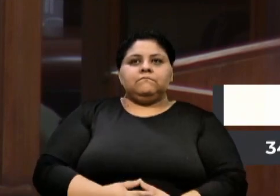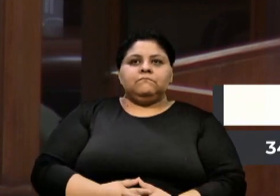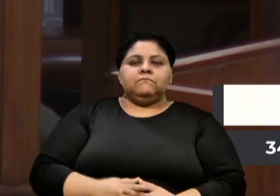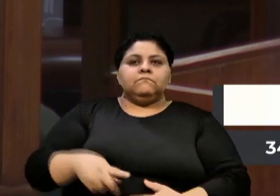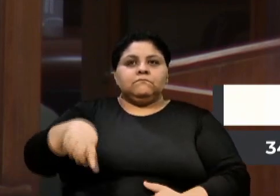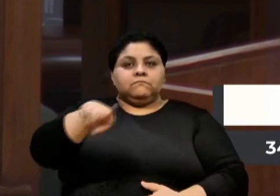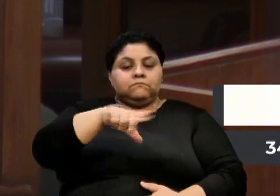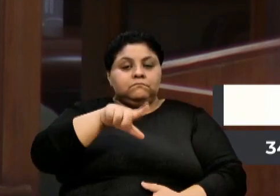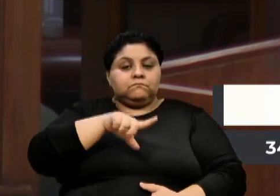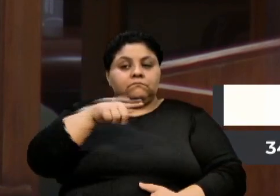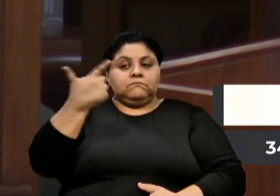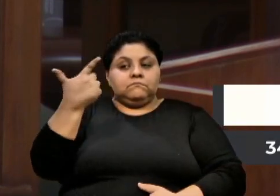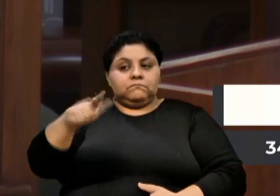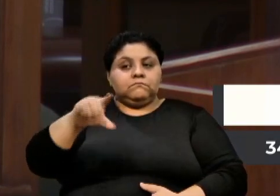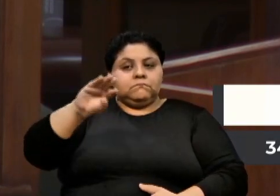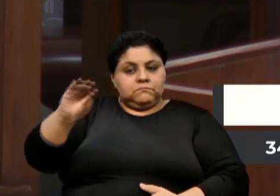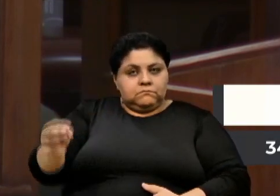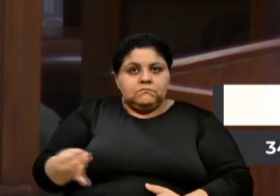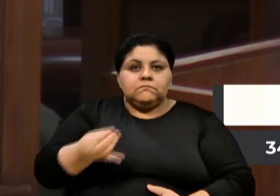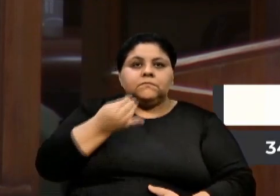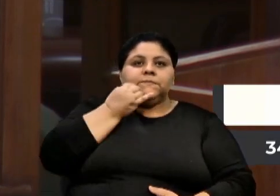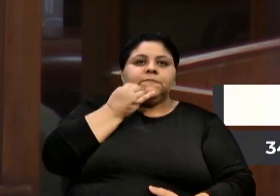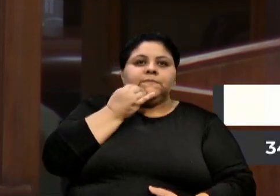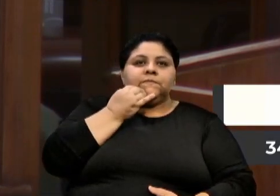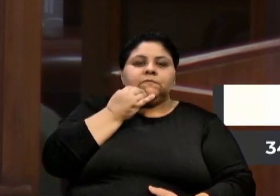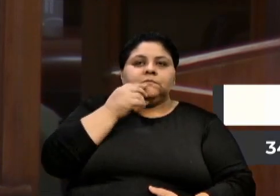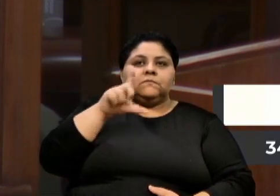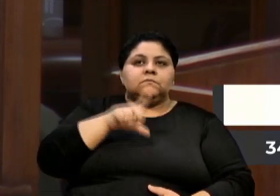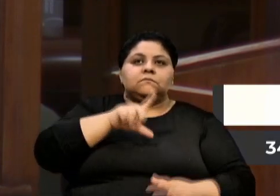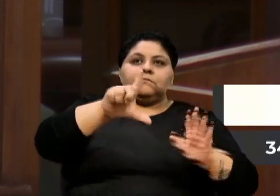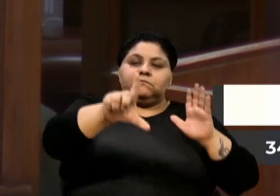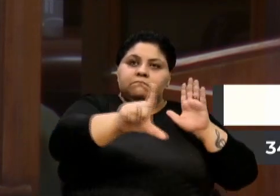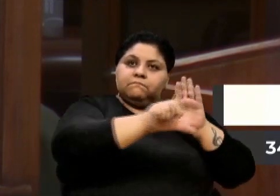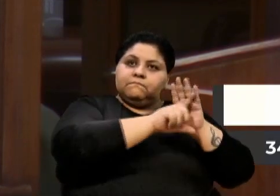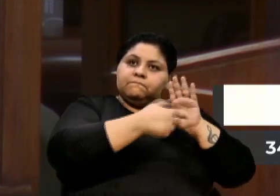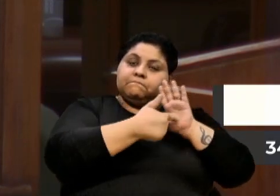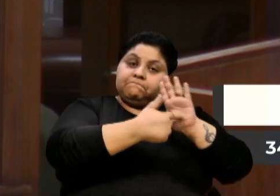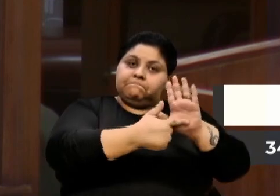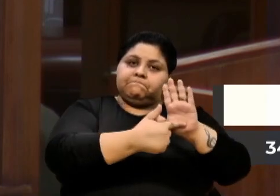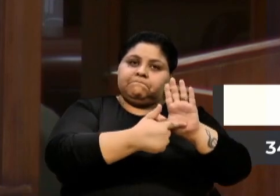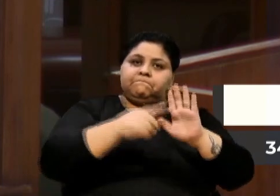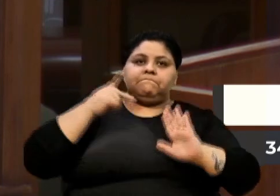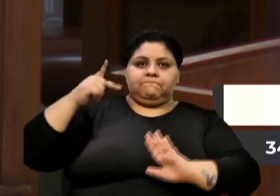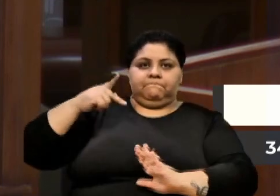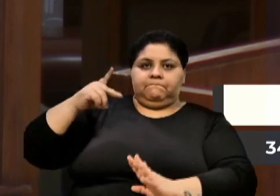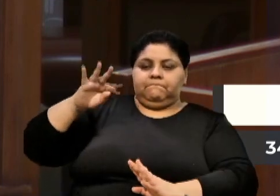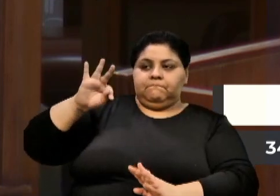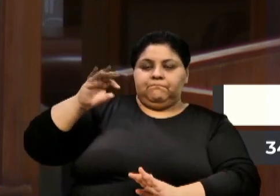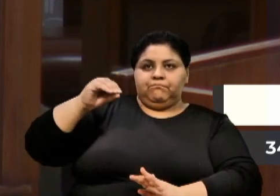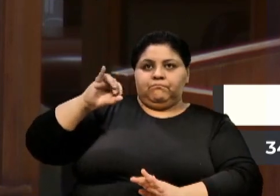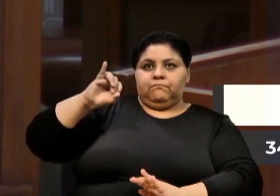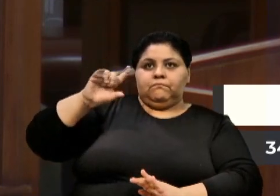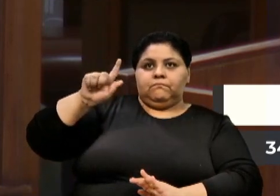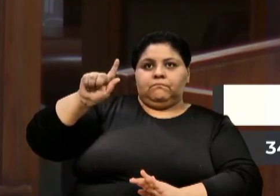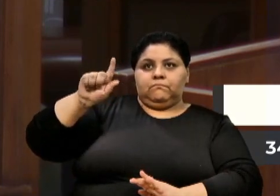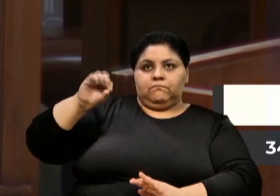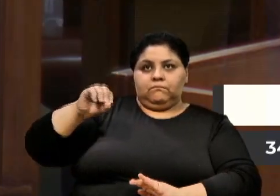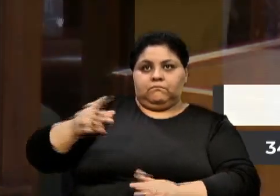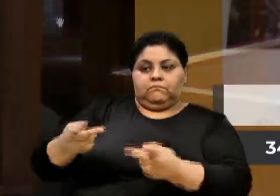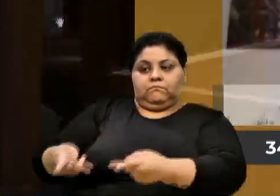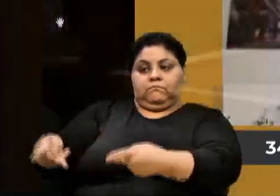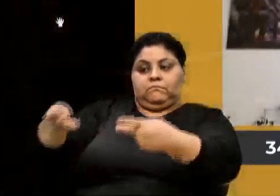outras oportunidades, né? Nós temos uma legislação aqui proposta também pelo vereador Toigo, que é a visitação das obras do Aldo